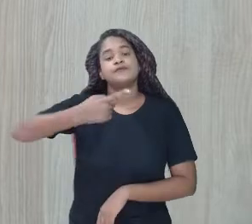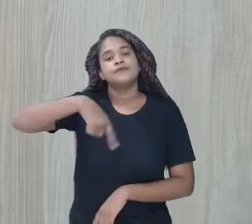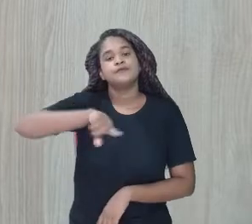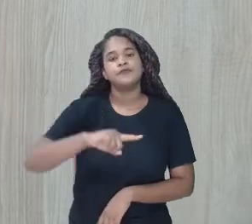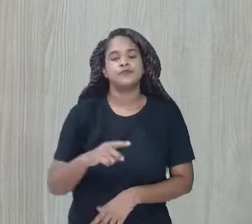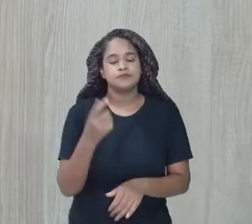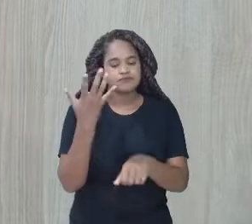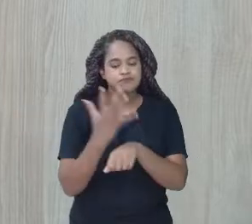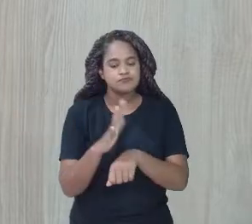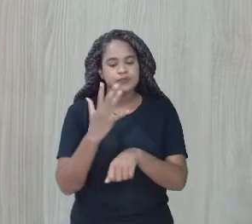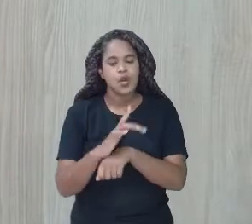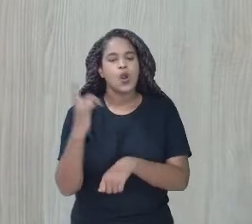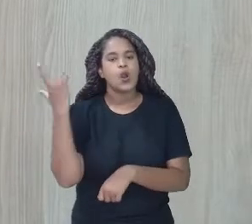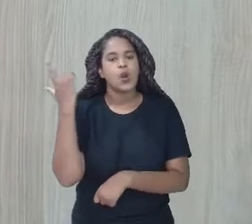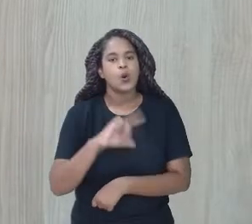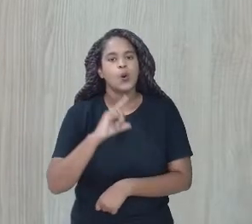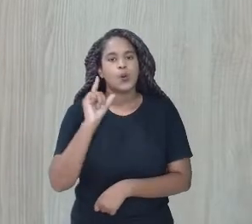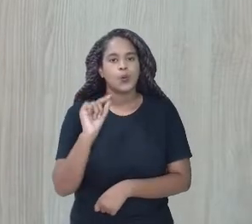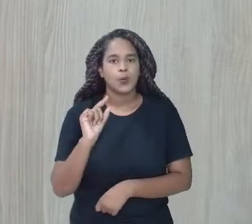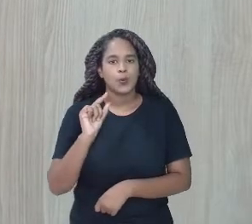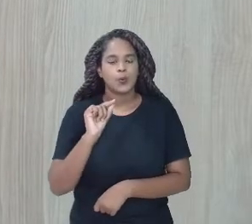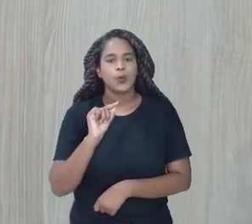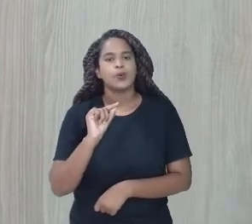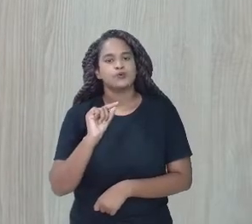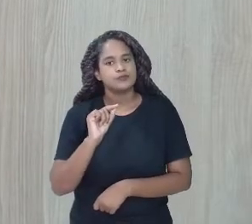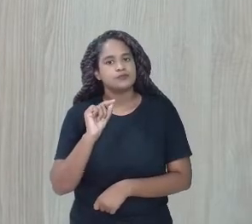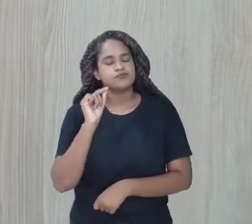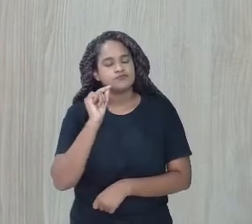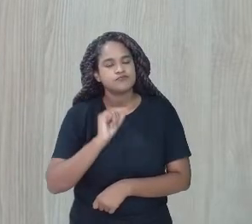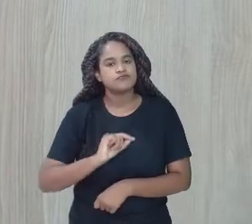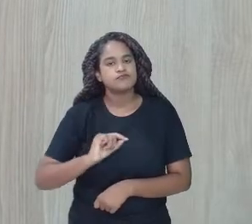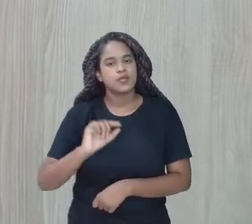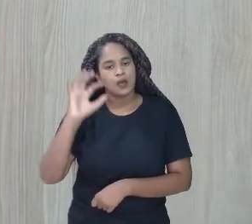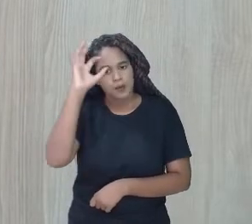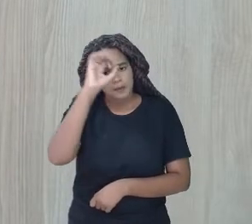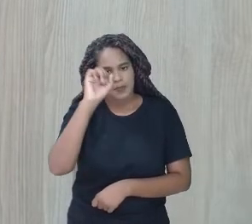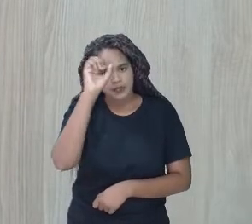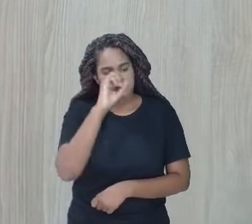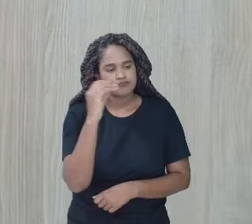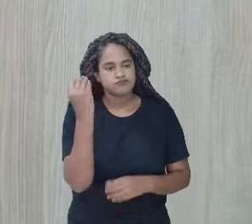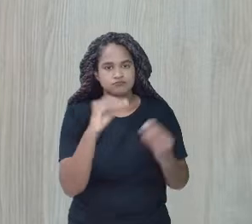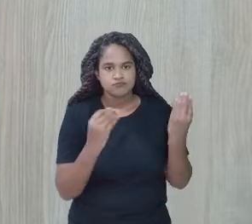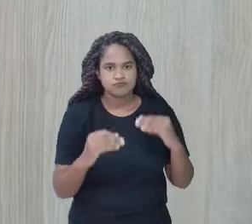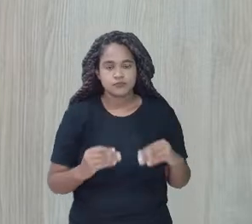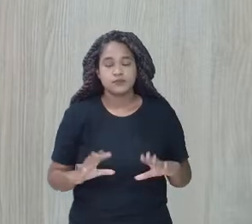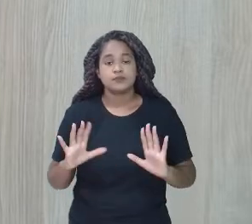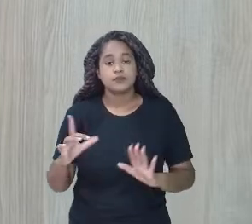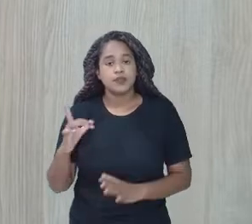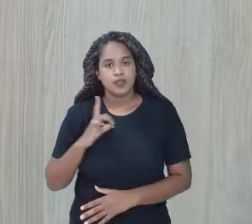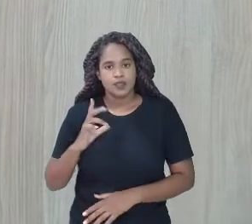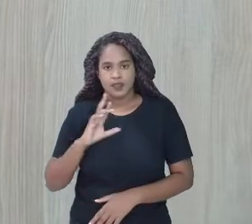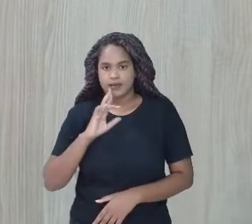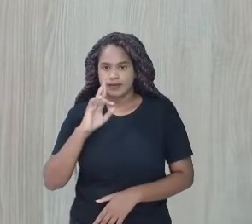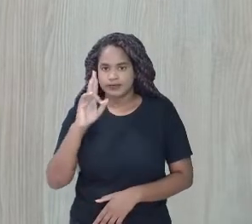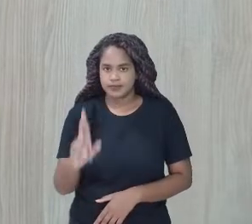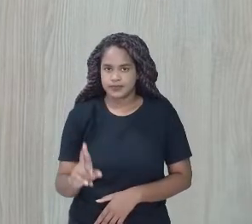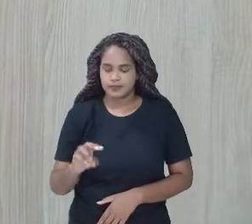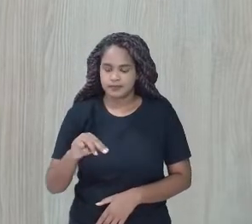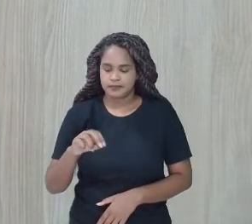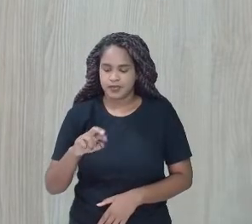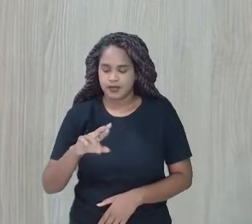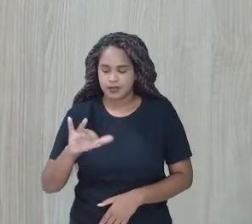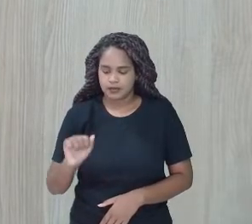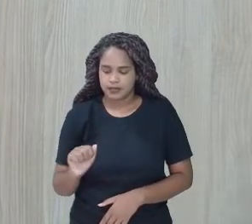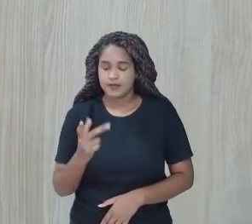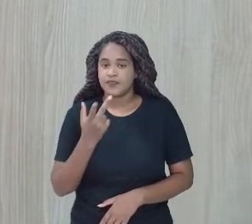desse exercício, que vocês coloquem o que vocês estão pensando no momento, né? E já temos uma resposta, que é a resposta de Maria Gabriela,